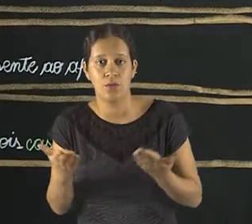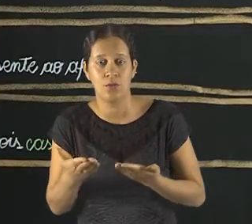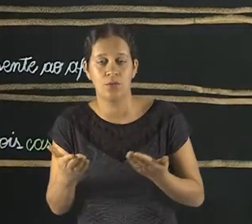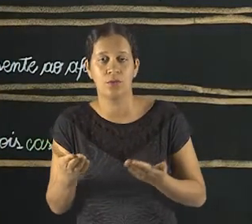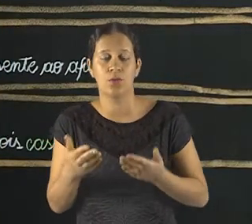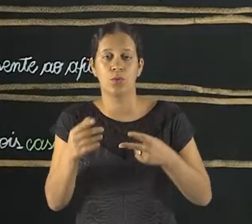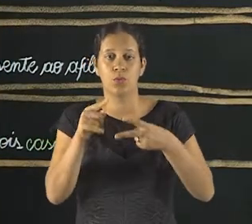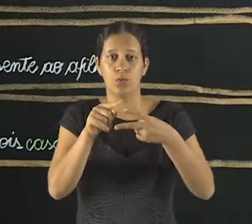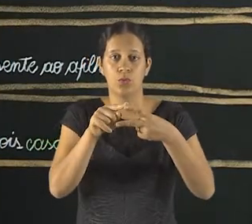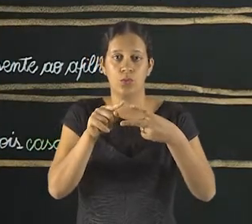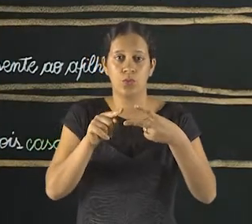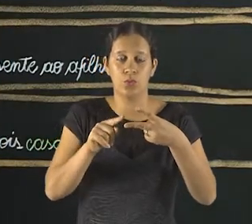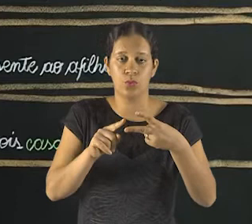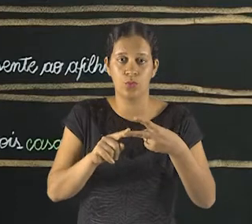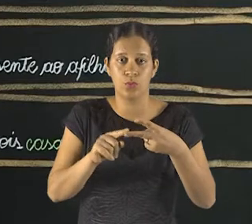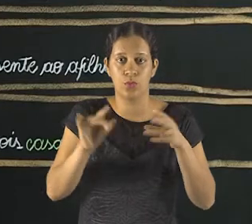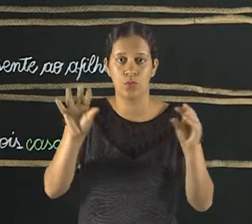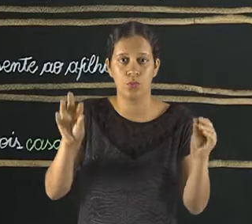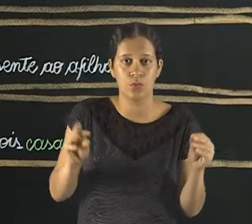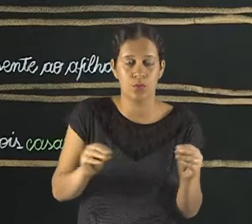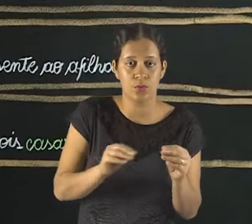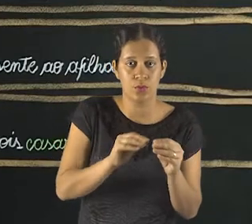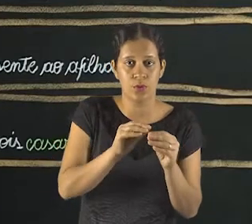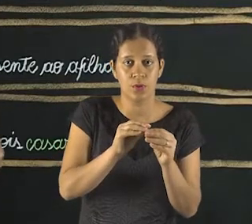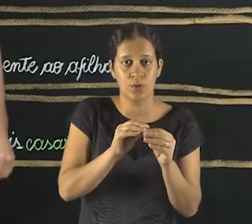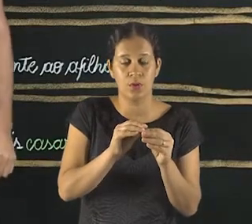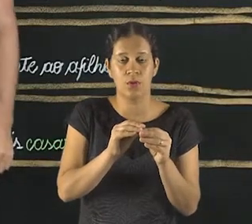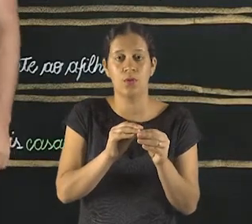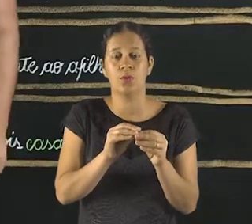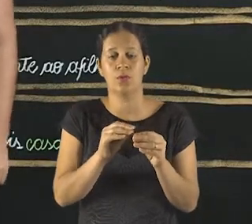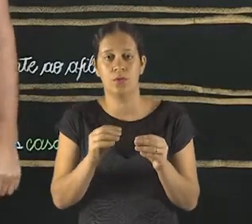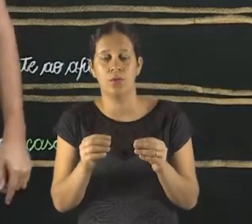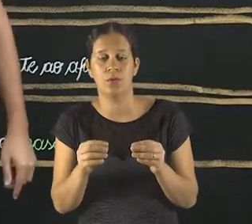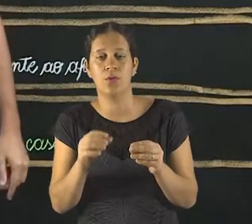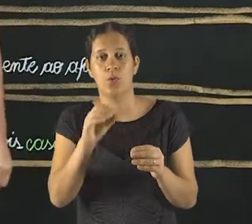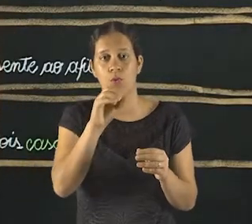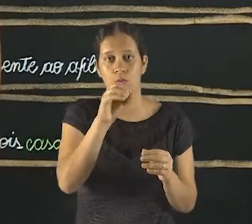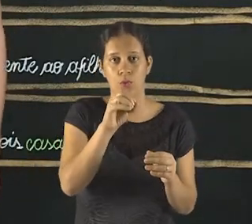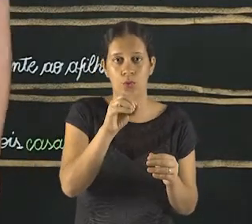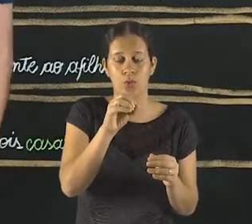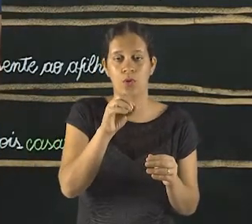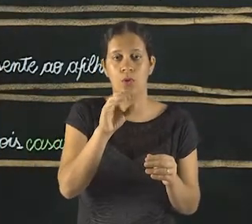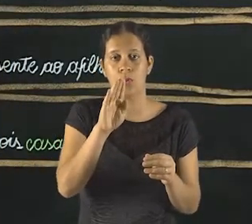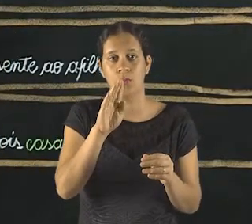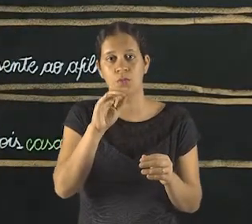neste bloco, dois complementos. O primeiro complemento é o complemento direto, o